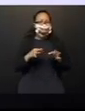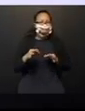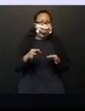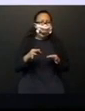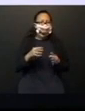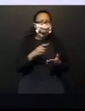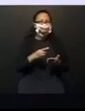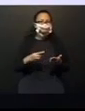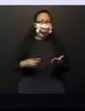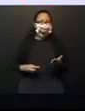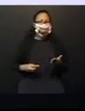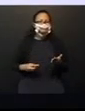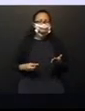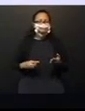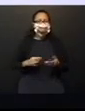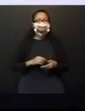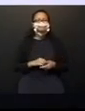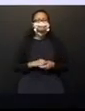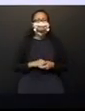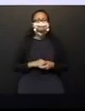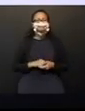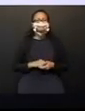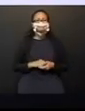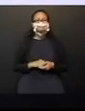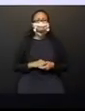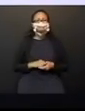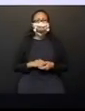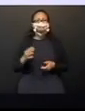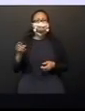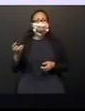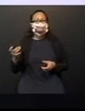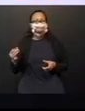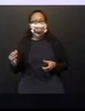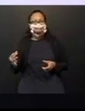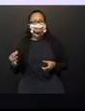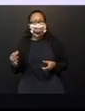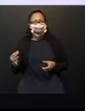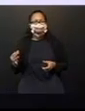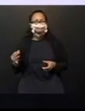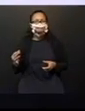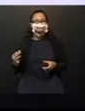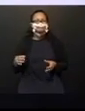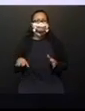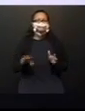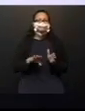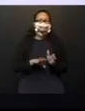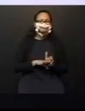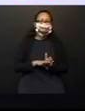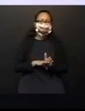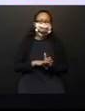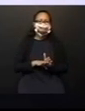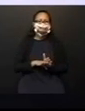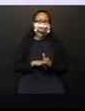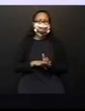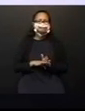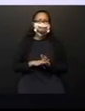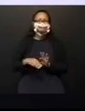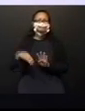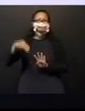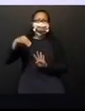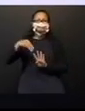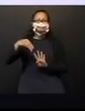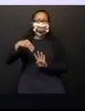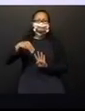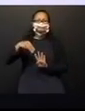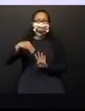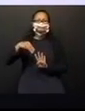tá? Olha lá, a conta armada chegou na unidade de milhar, representado pelo cubo